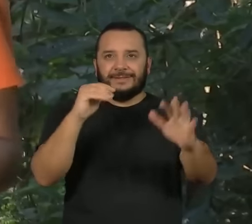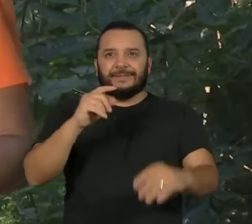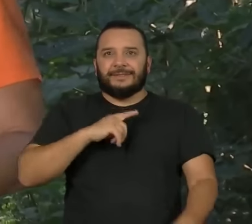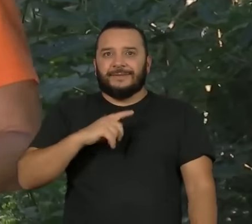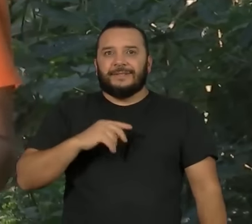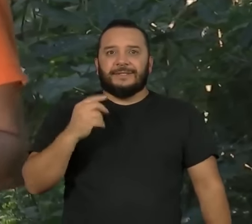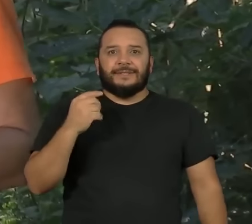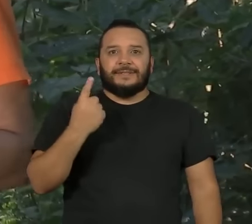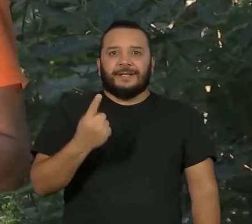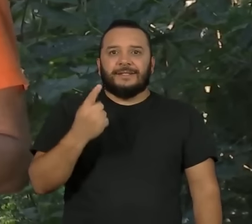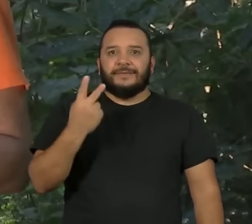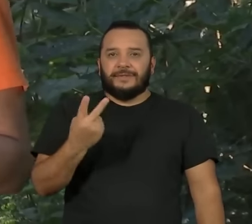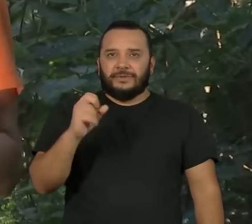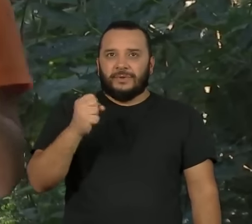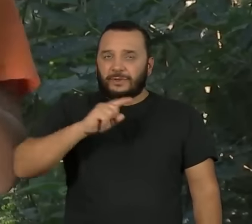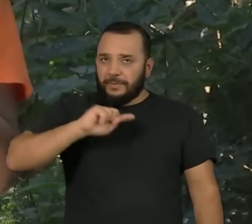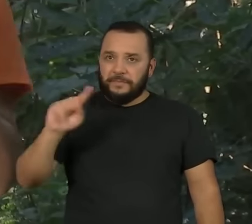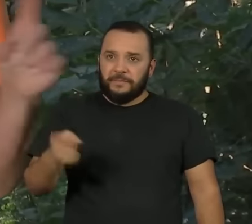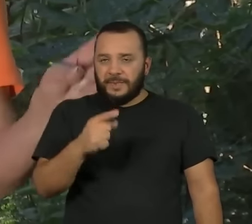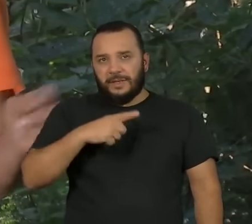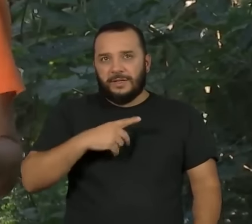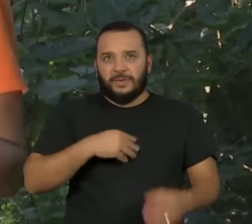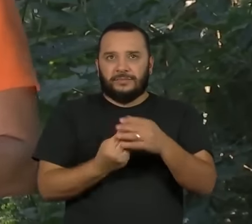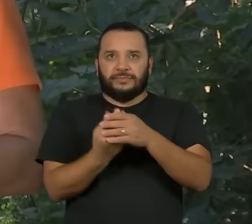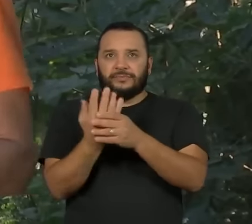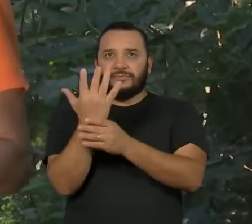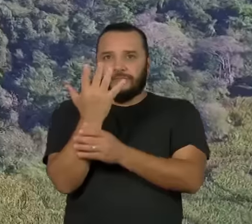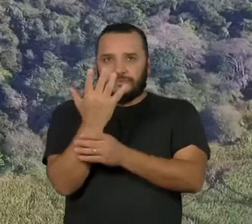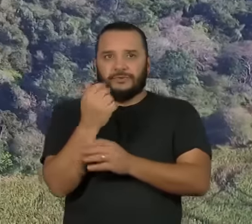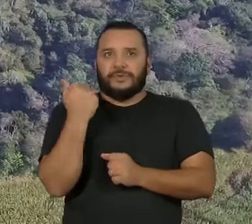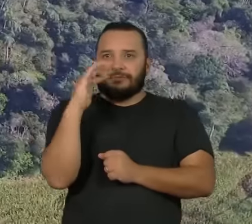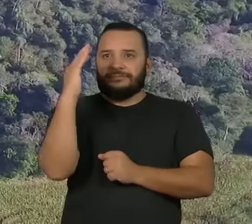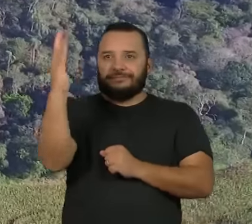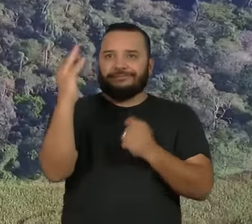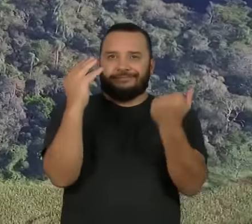mudas de árvores nativas plantadas na faixa seca do corredor.